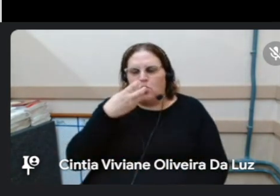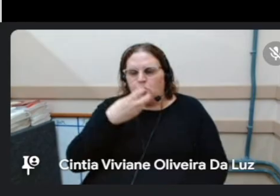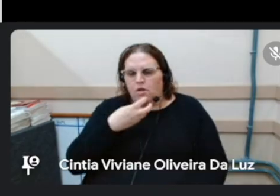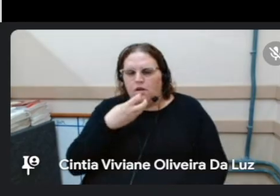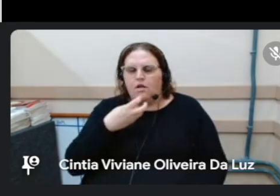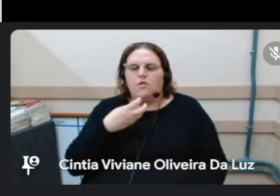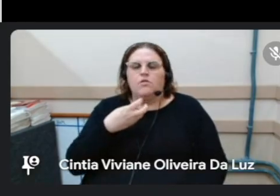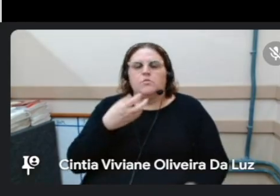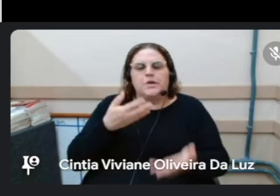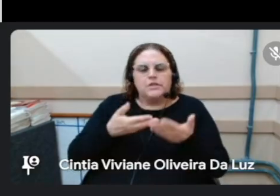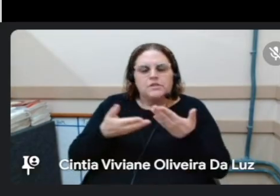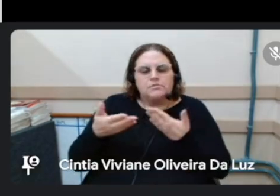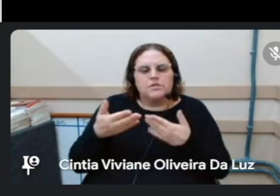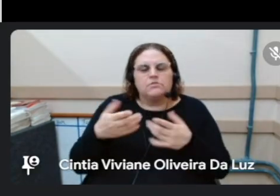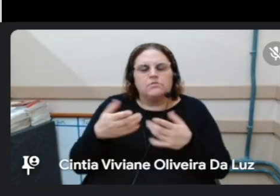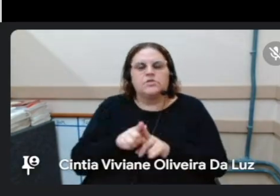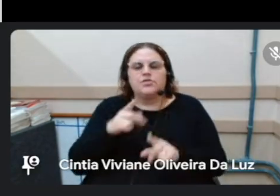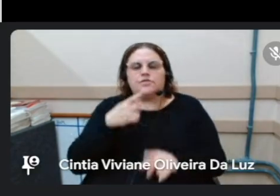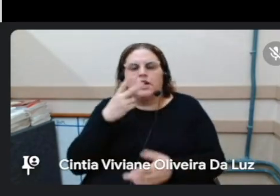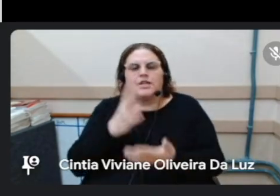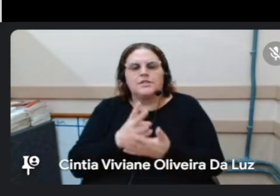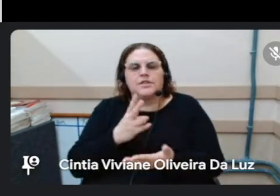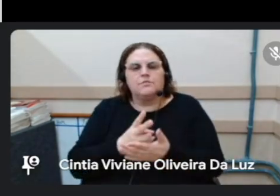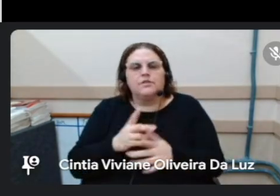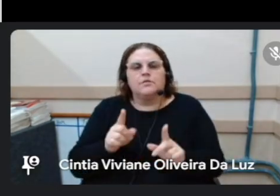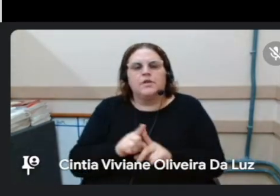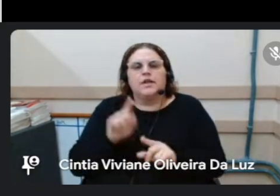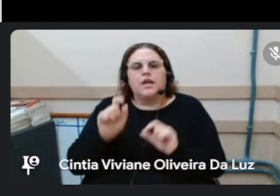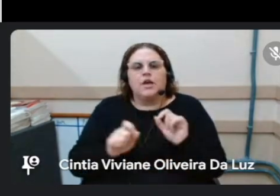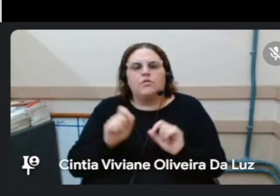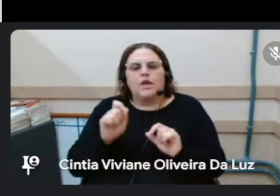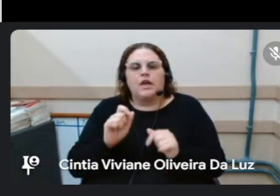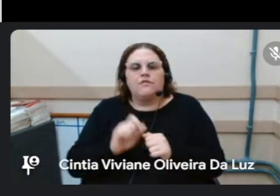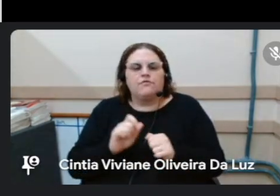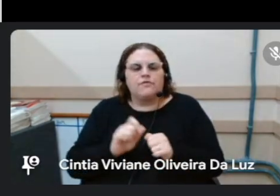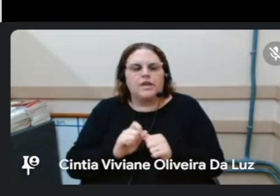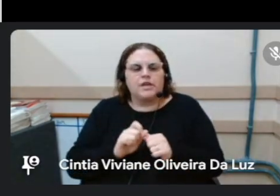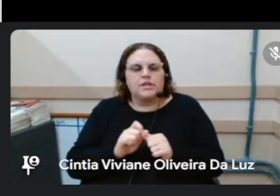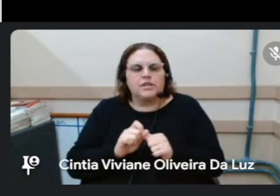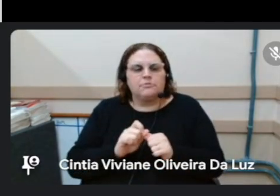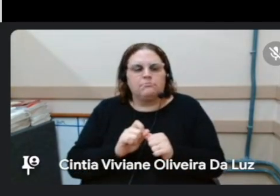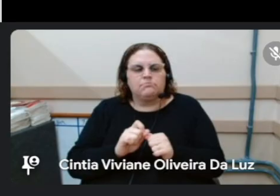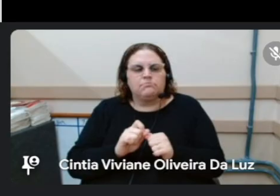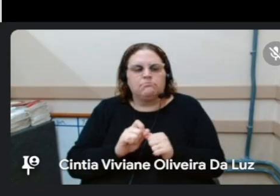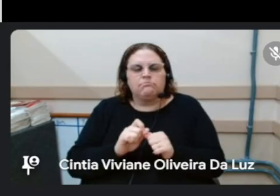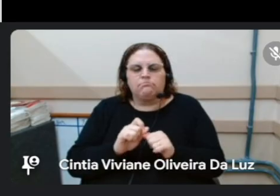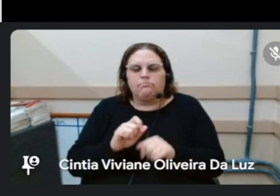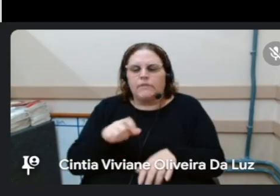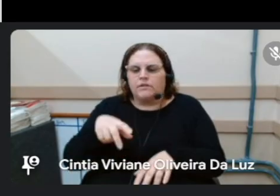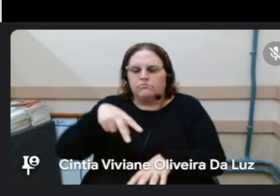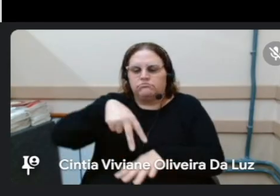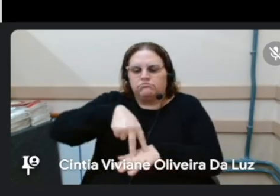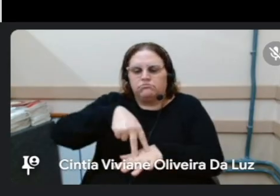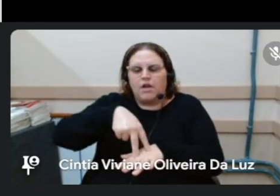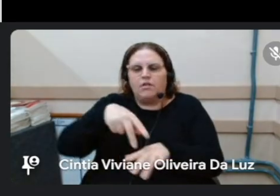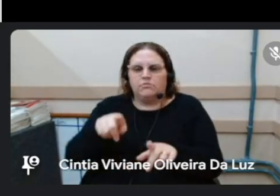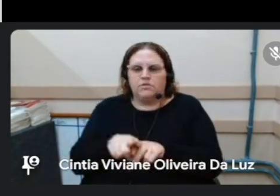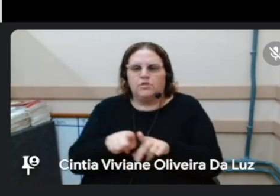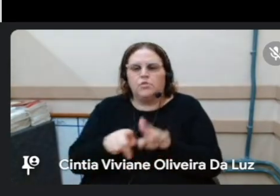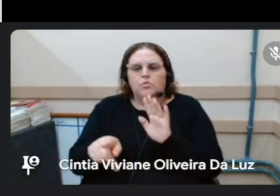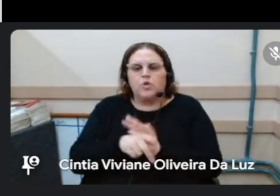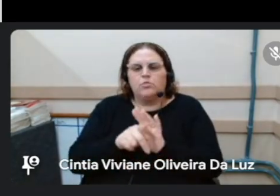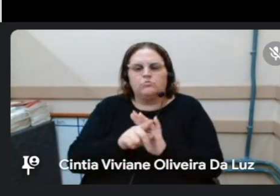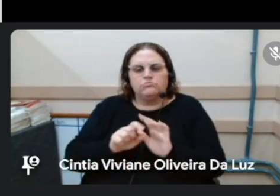gente costuma dizer que é realizada digamos assim em cima do palco né no próprio desempenho